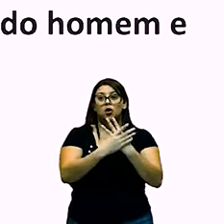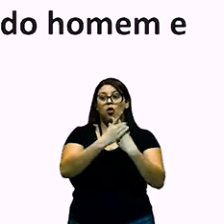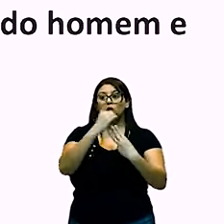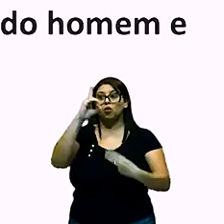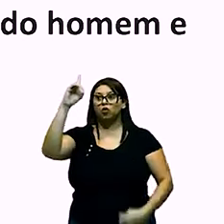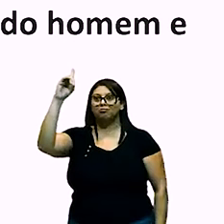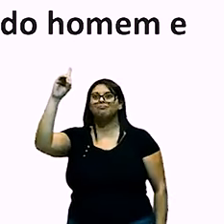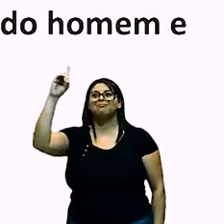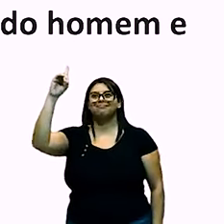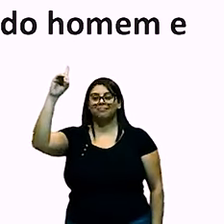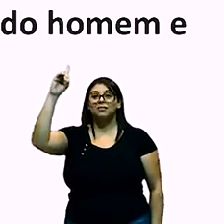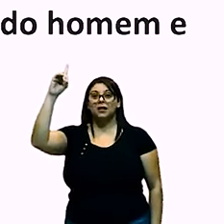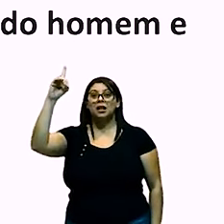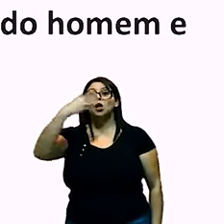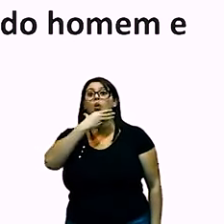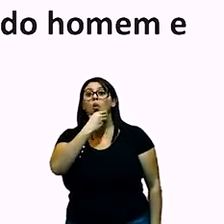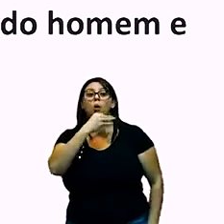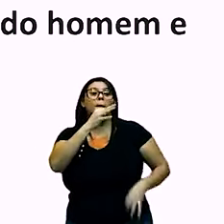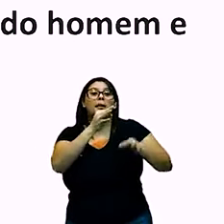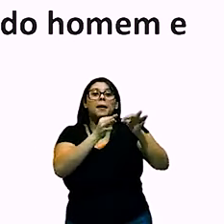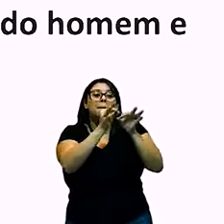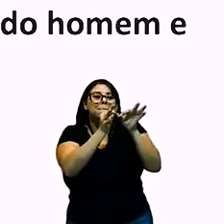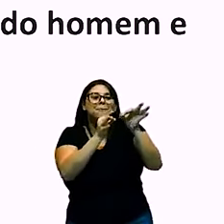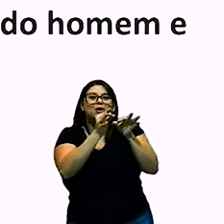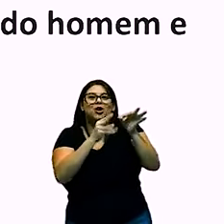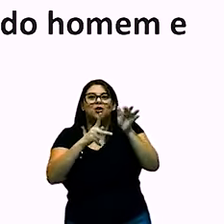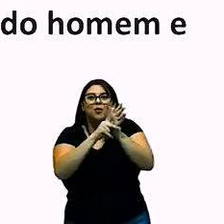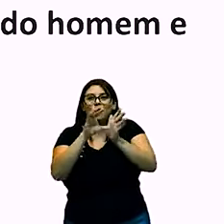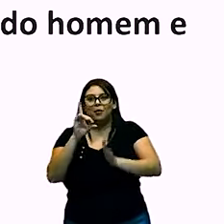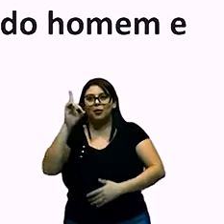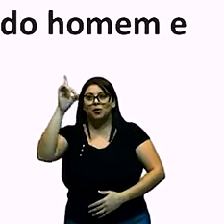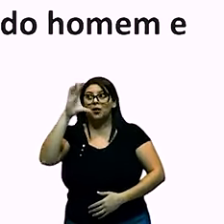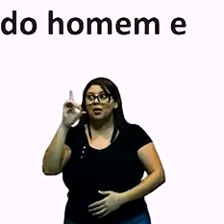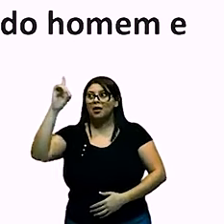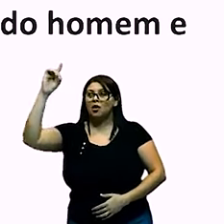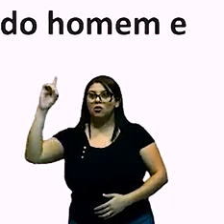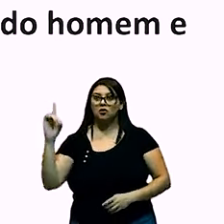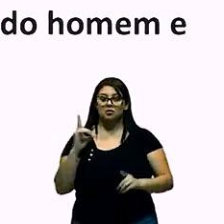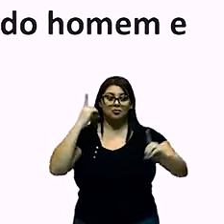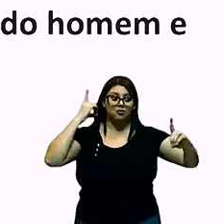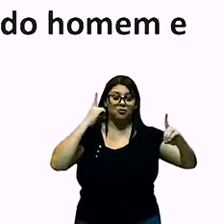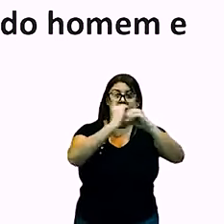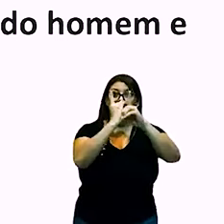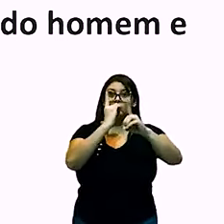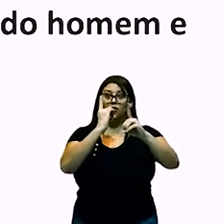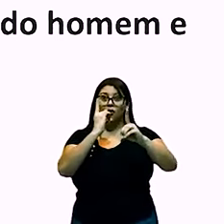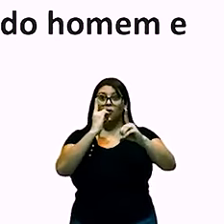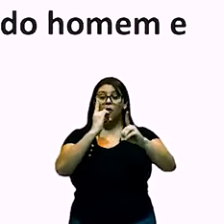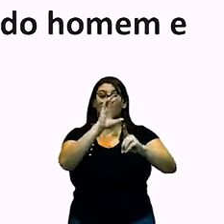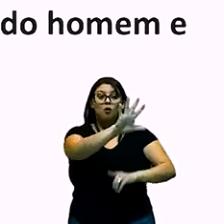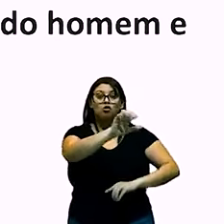do projeto. E nós continuamos cantando, Ele achou-me, buscou-me, comprou-me, porque